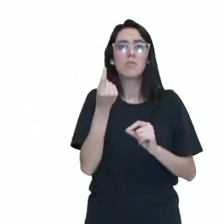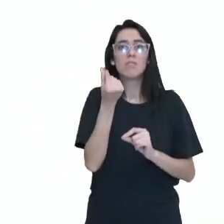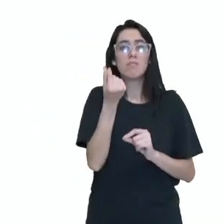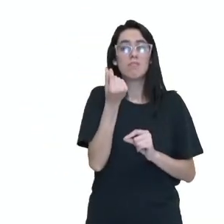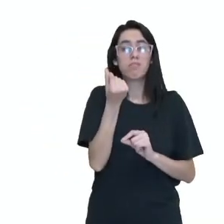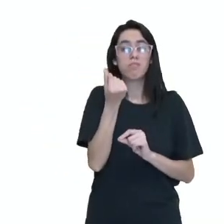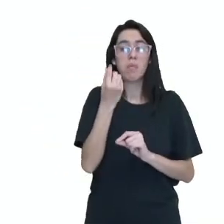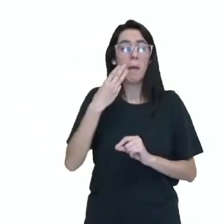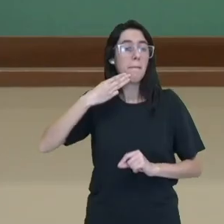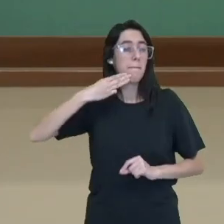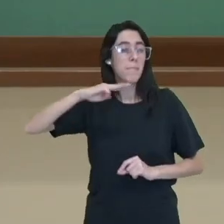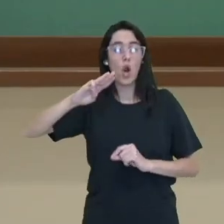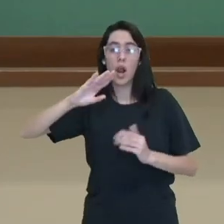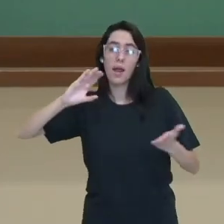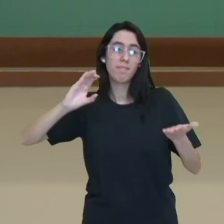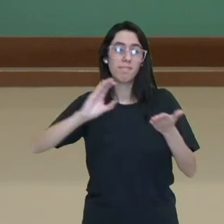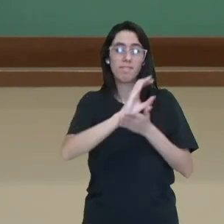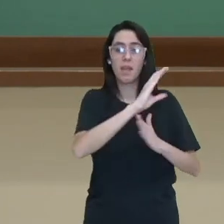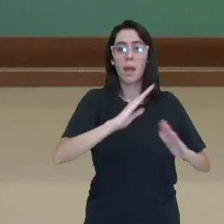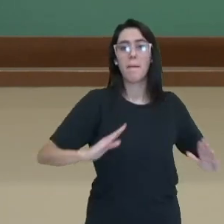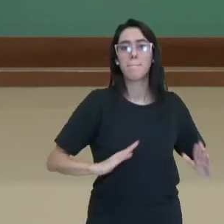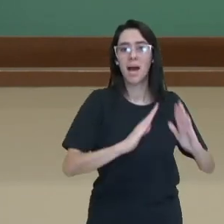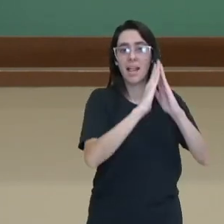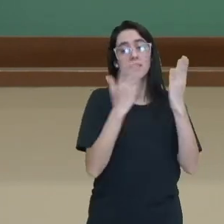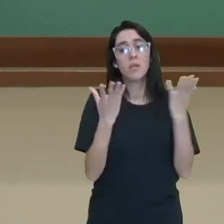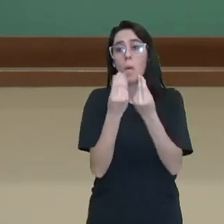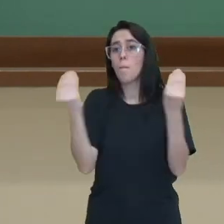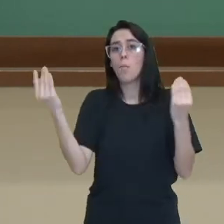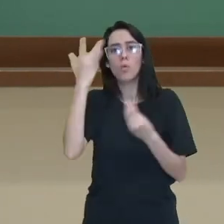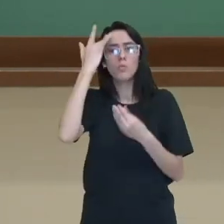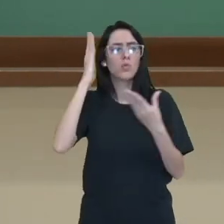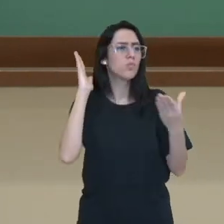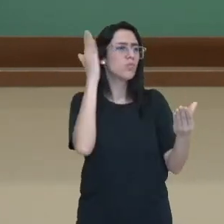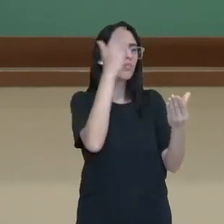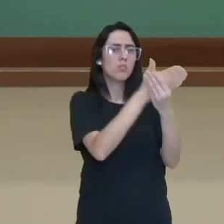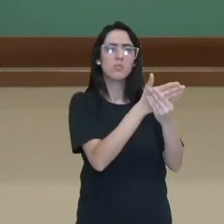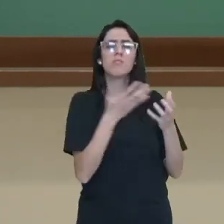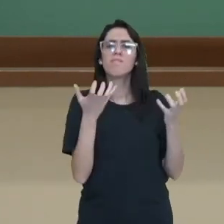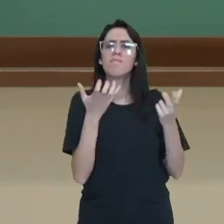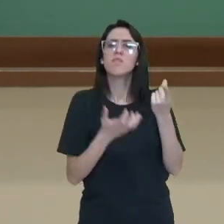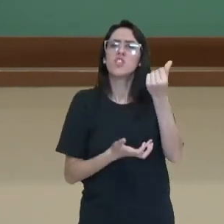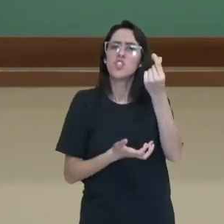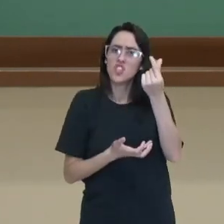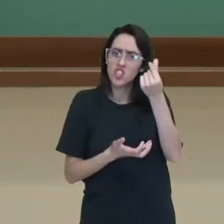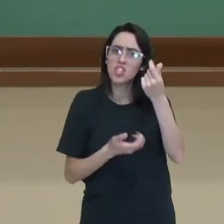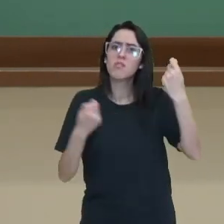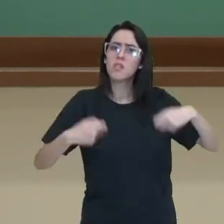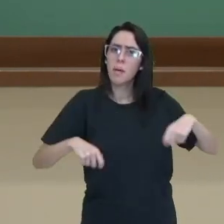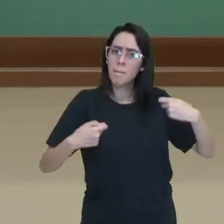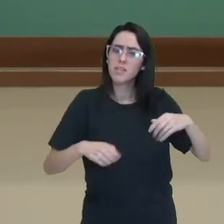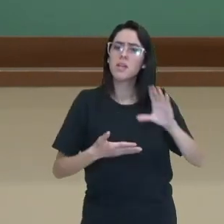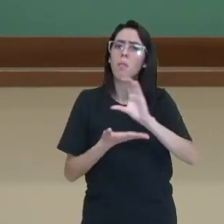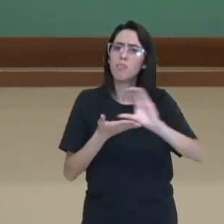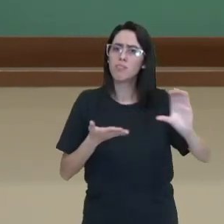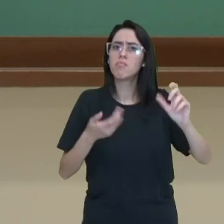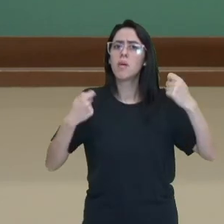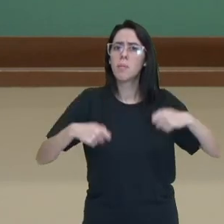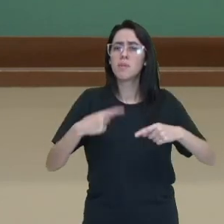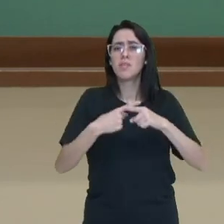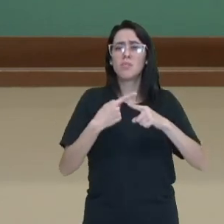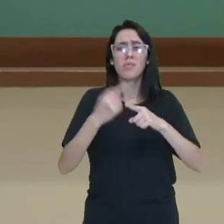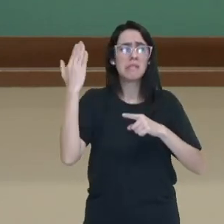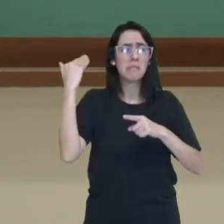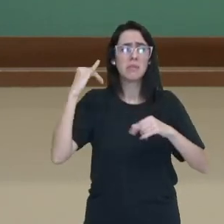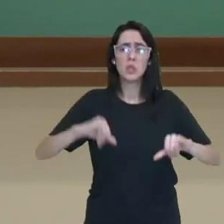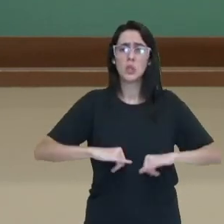Paris. Então as pessoas entraram com uma ação para receber uma espécie de compensação pelos